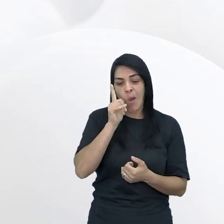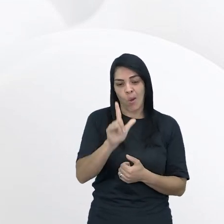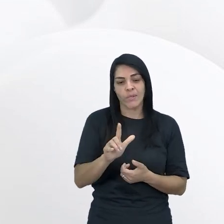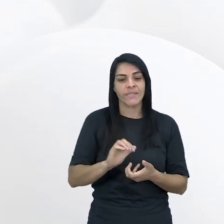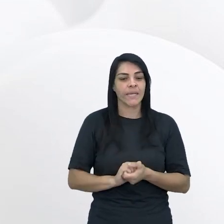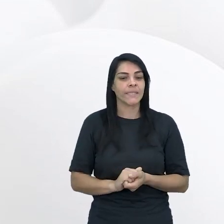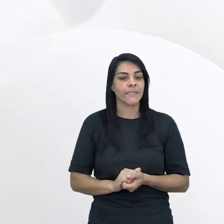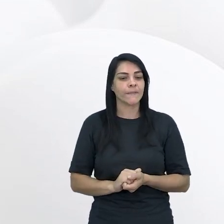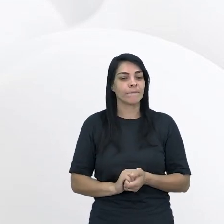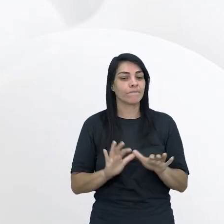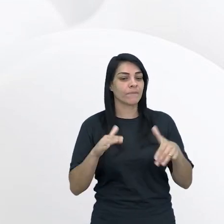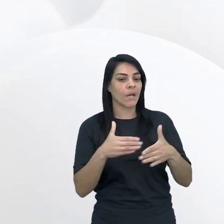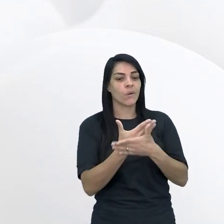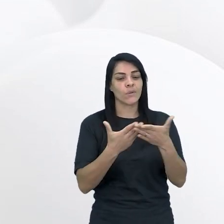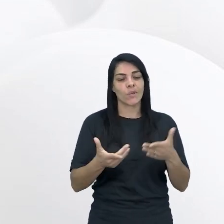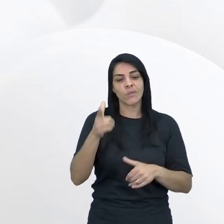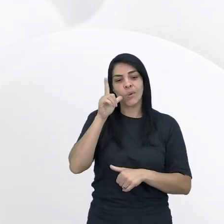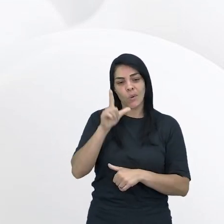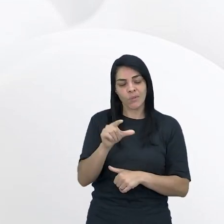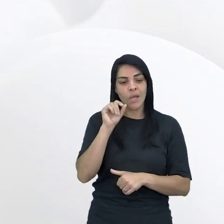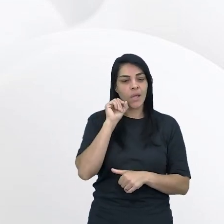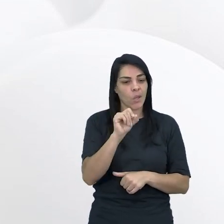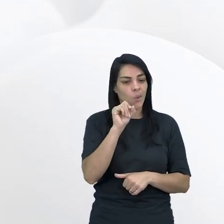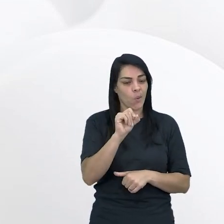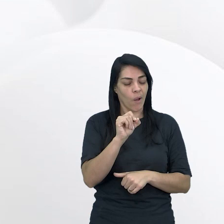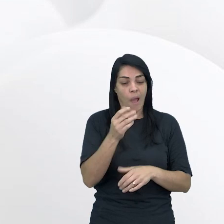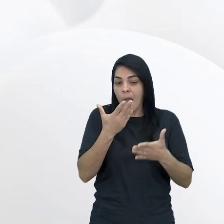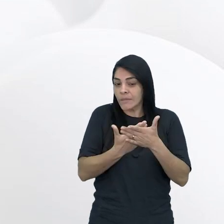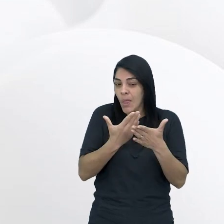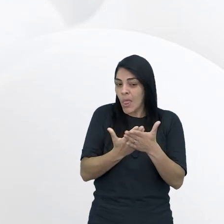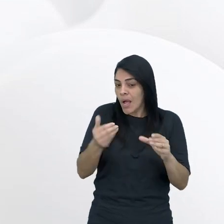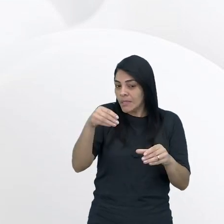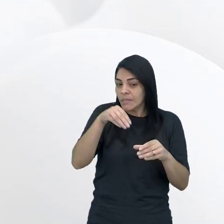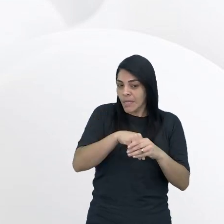Então, a gente pode abordar aí, dentro